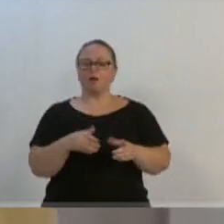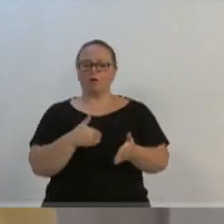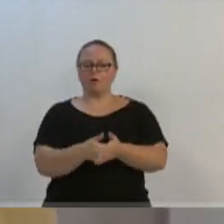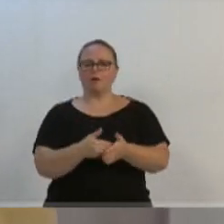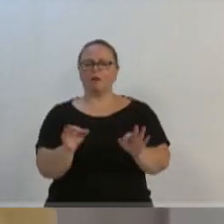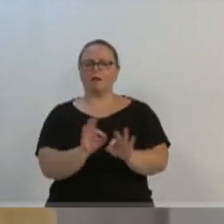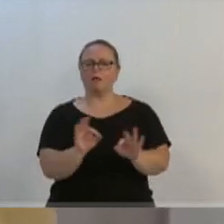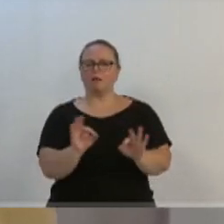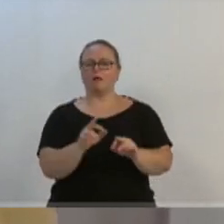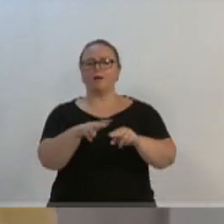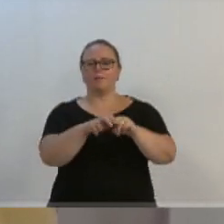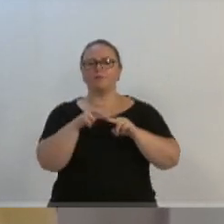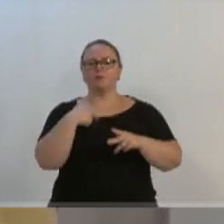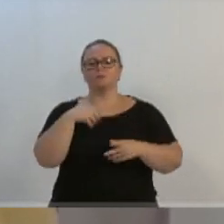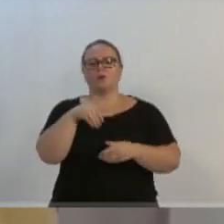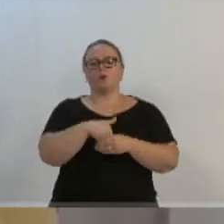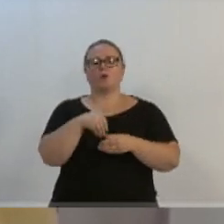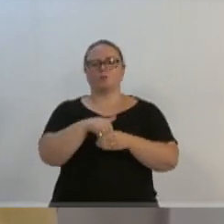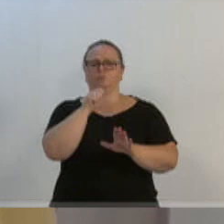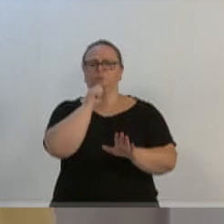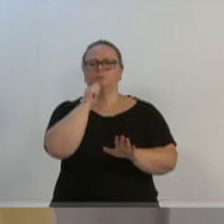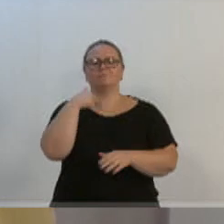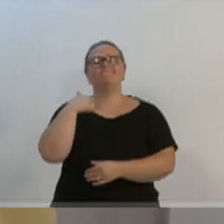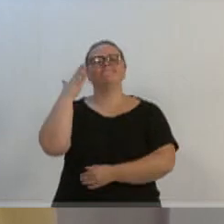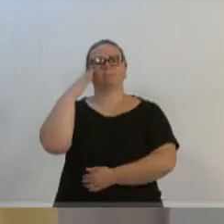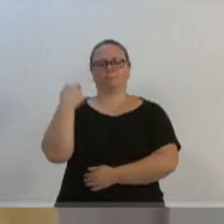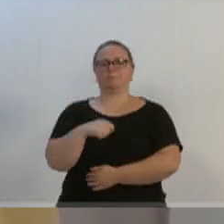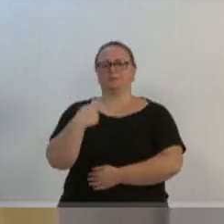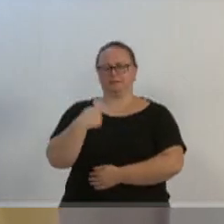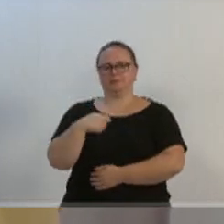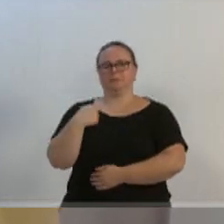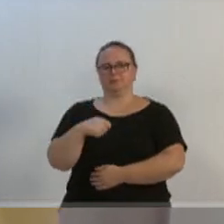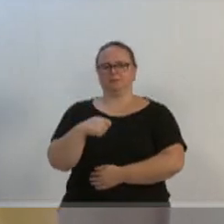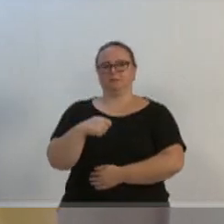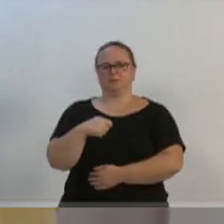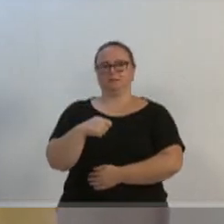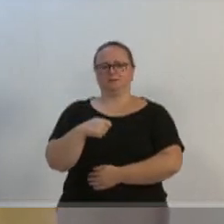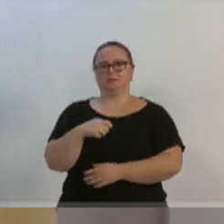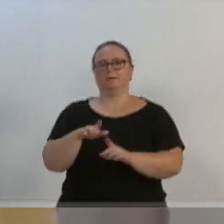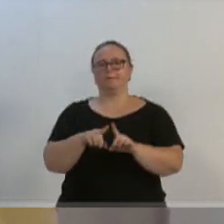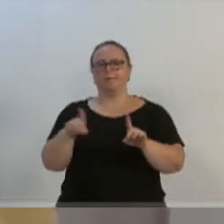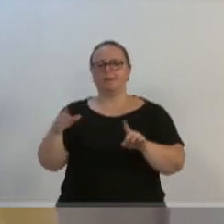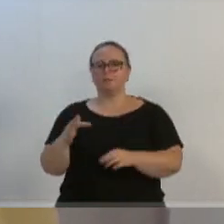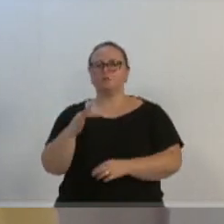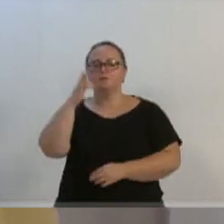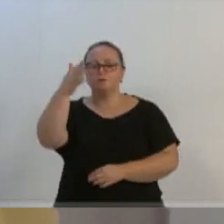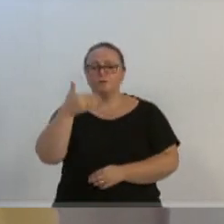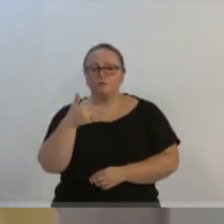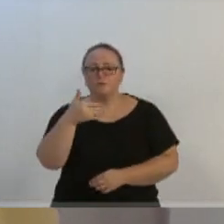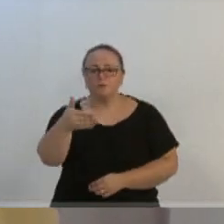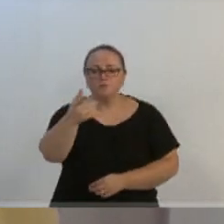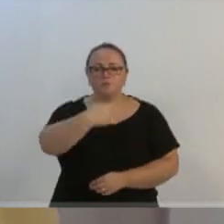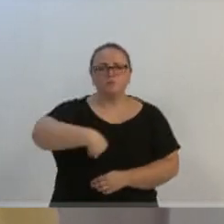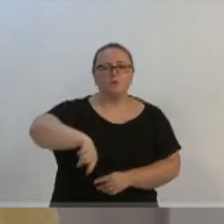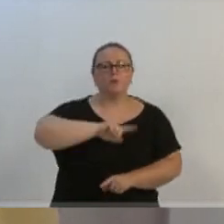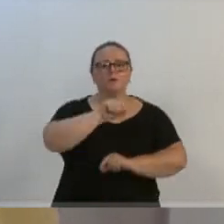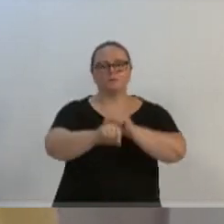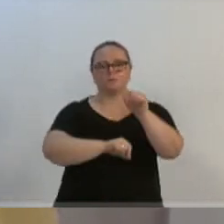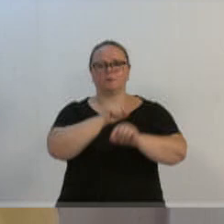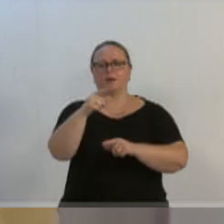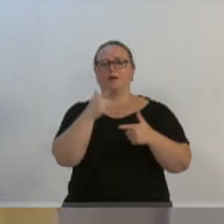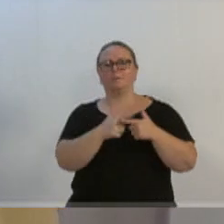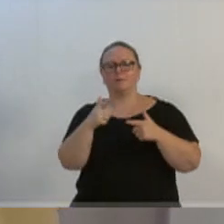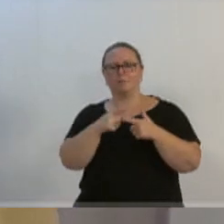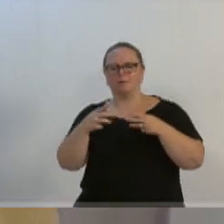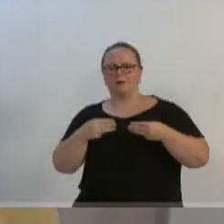de votar, sei da necessidade, mas que a gente, para lá na frente, nós não viemos a ter problema com o